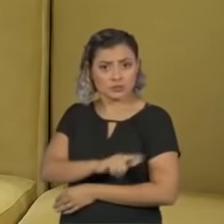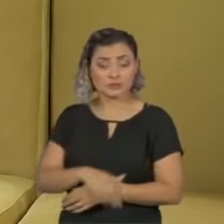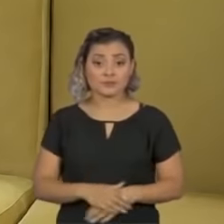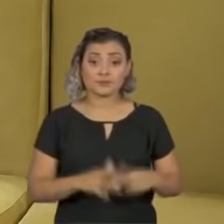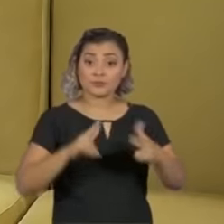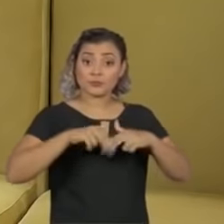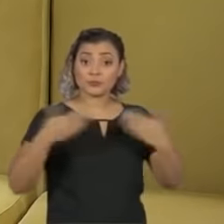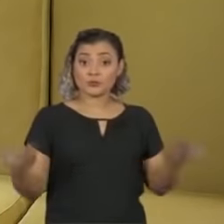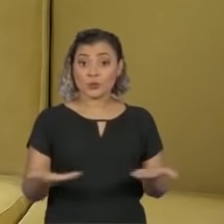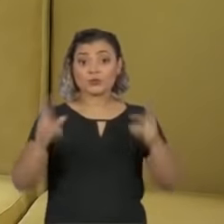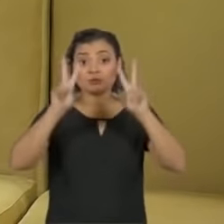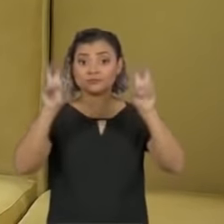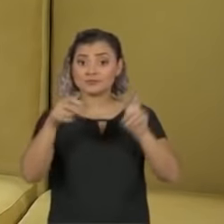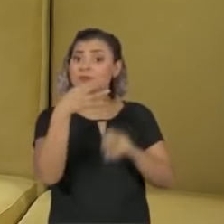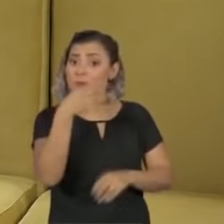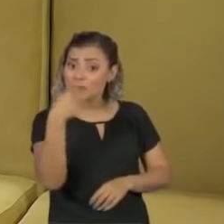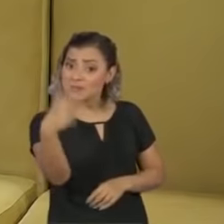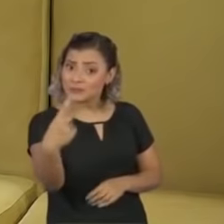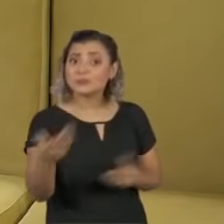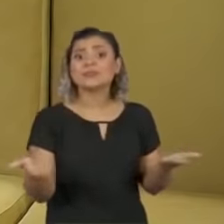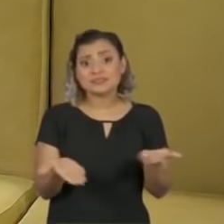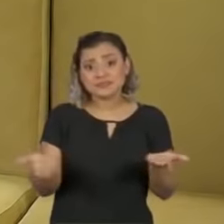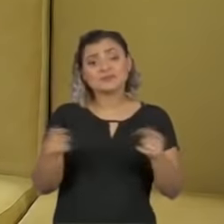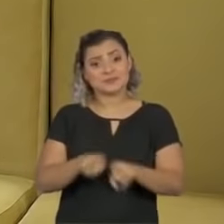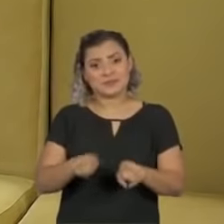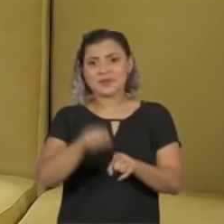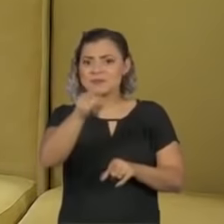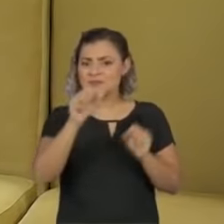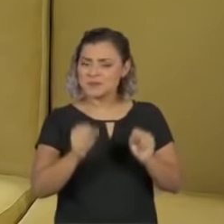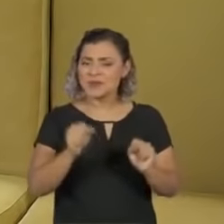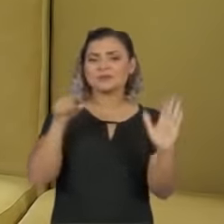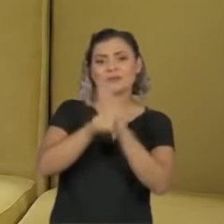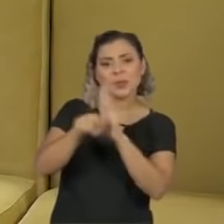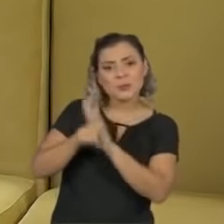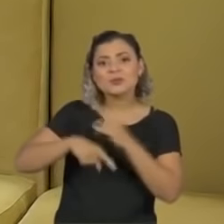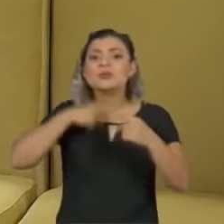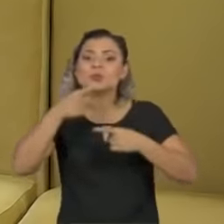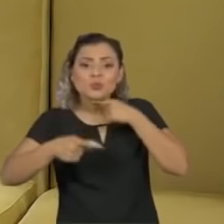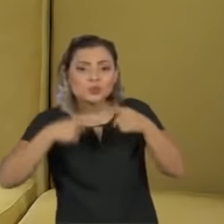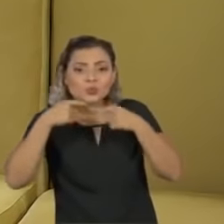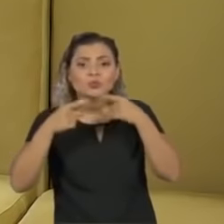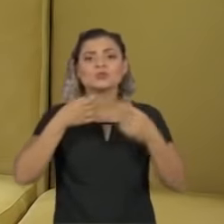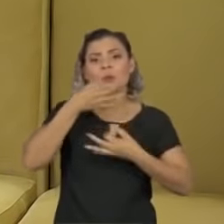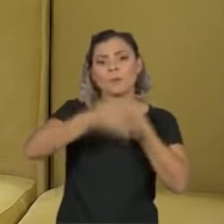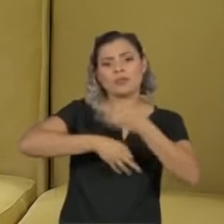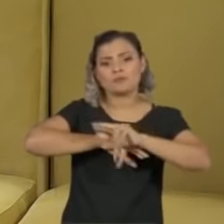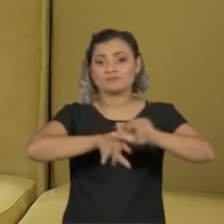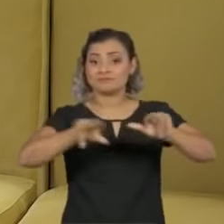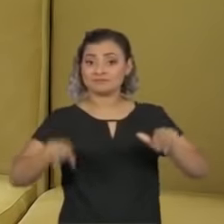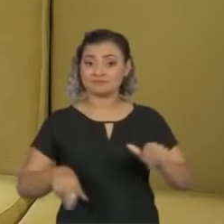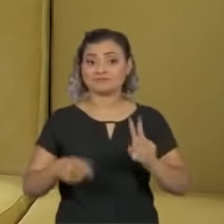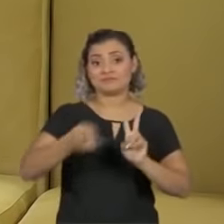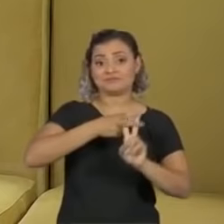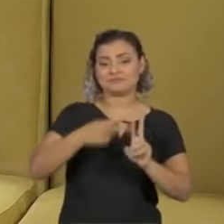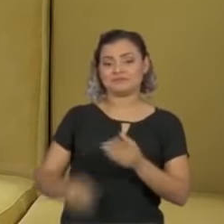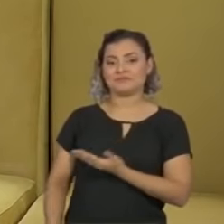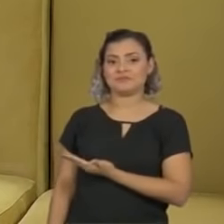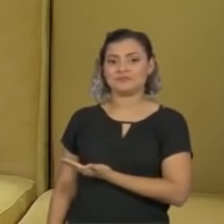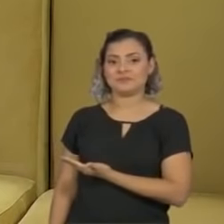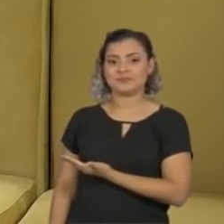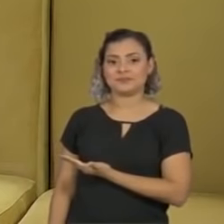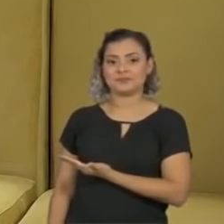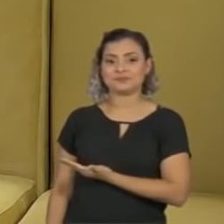aqui nós queremos saber também a sua opinião. Você pode participar do programa com as suas perguntas, seus comentários. É só usar a hashtag